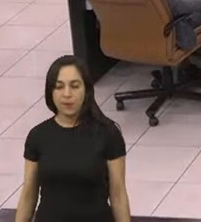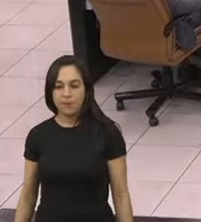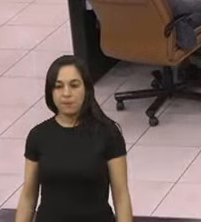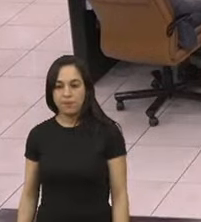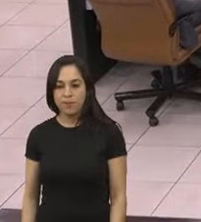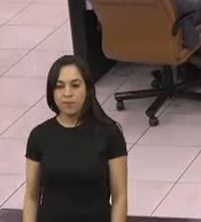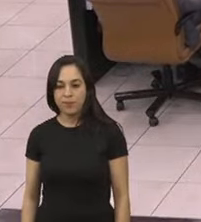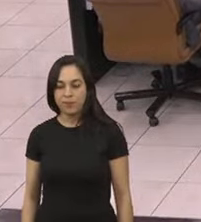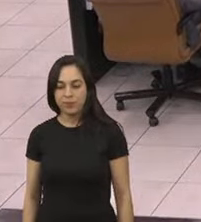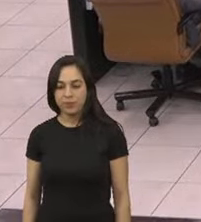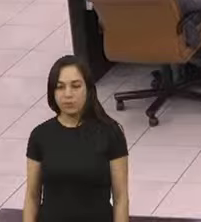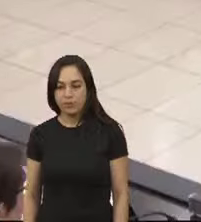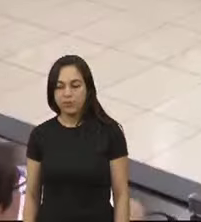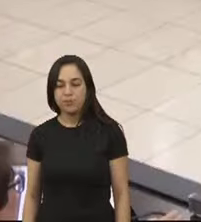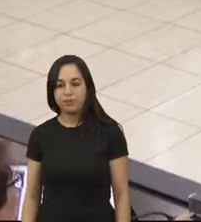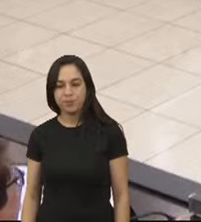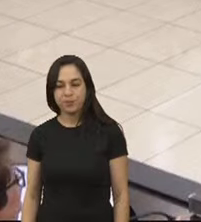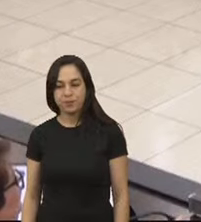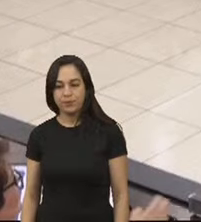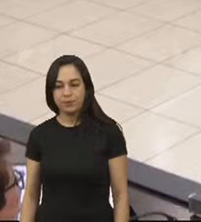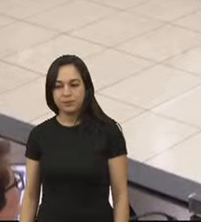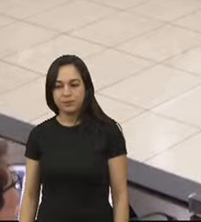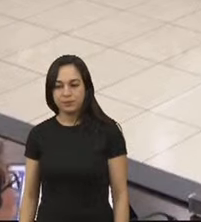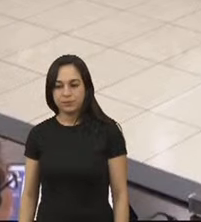Senhor presidente, temos quórum.